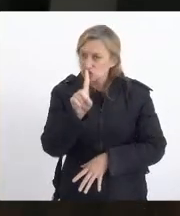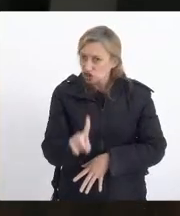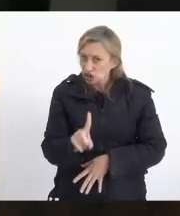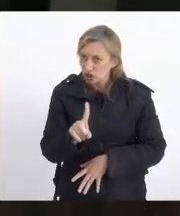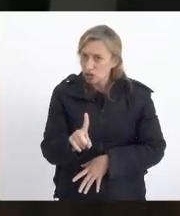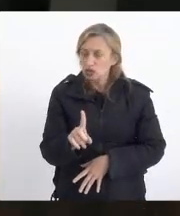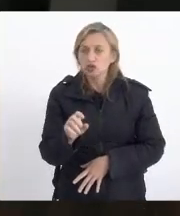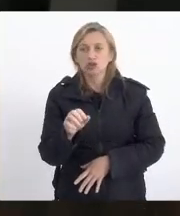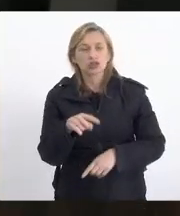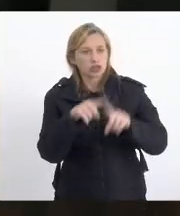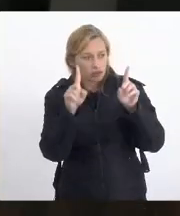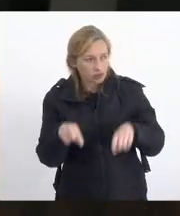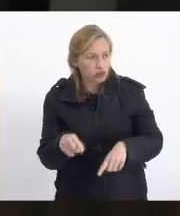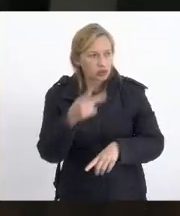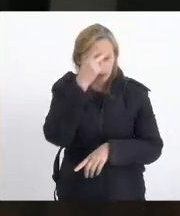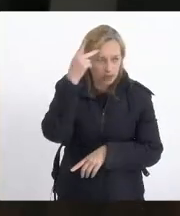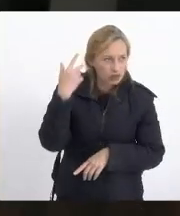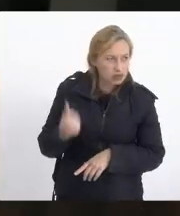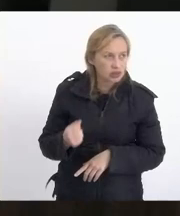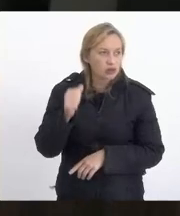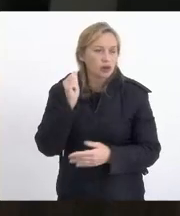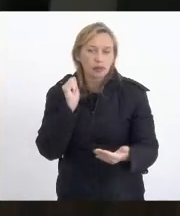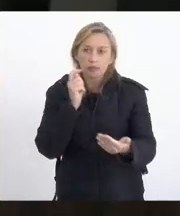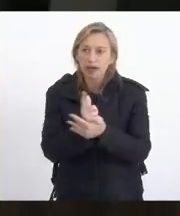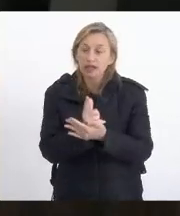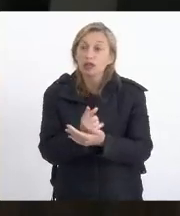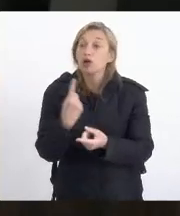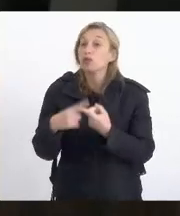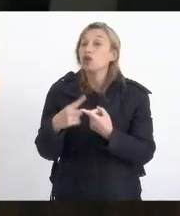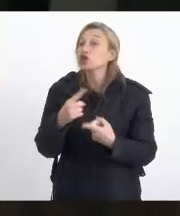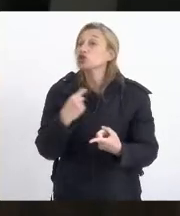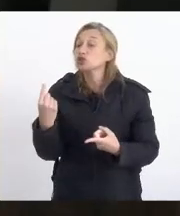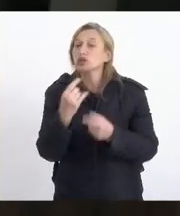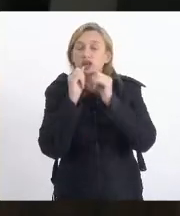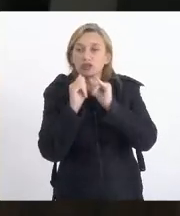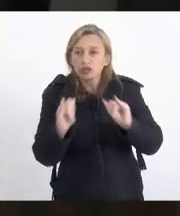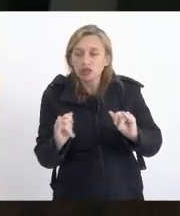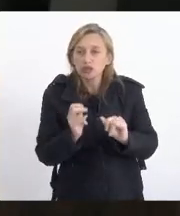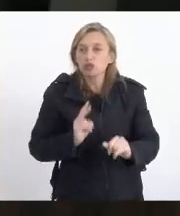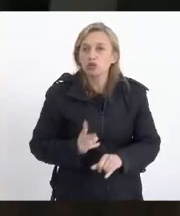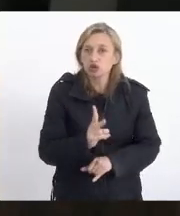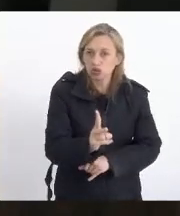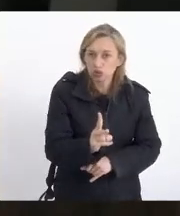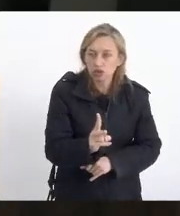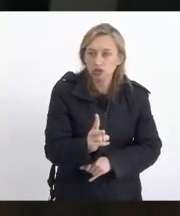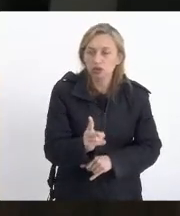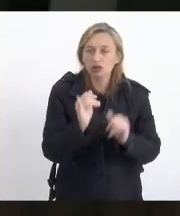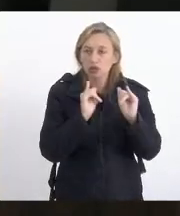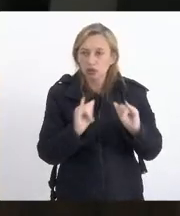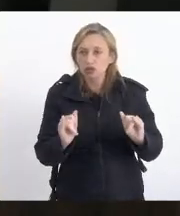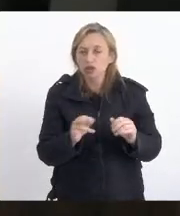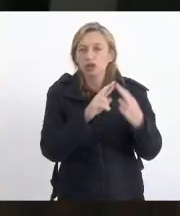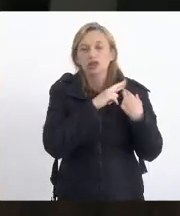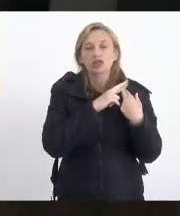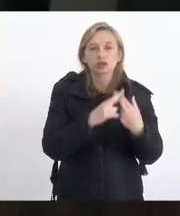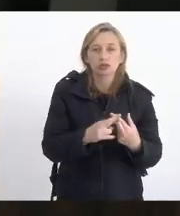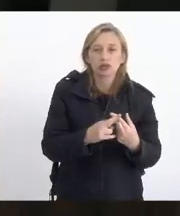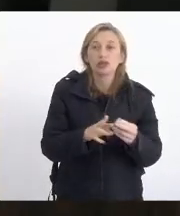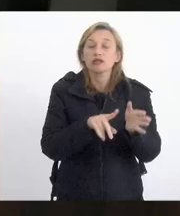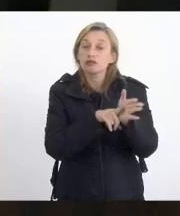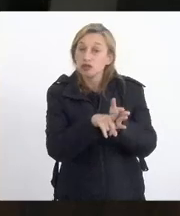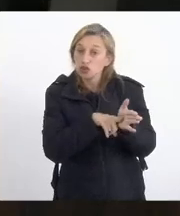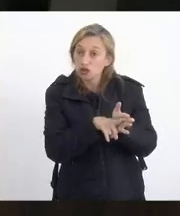direitos de servidores, de pensionistas, pagamento, é porque nós anunciamos e continuaremos anunciando responsabilidade